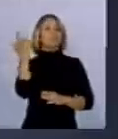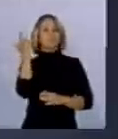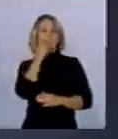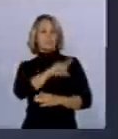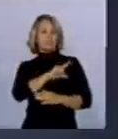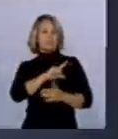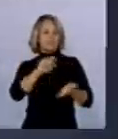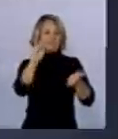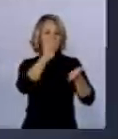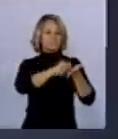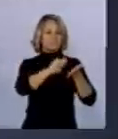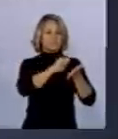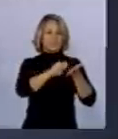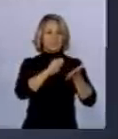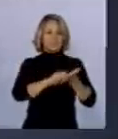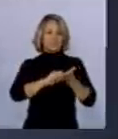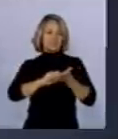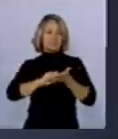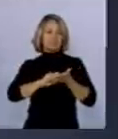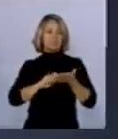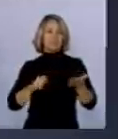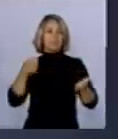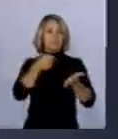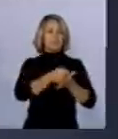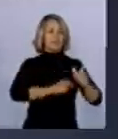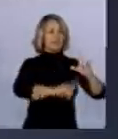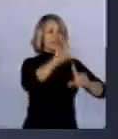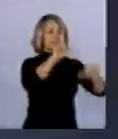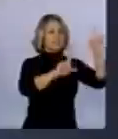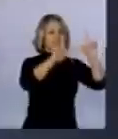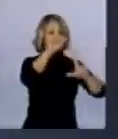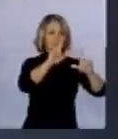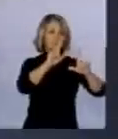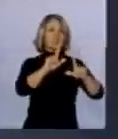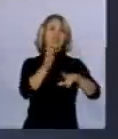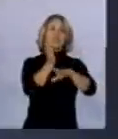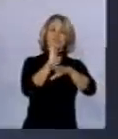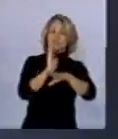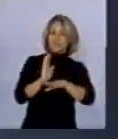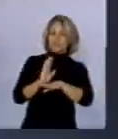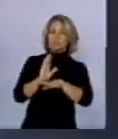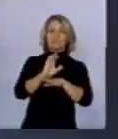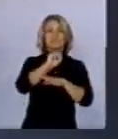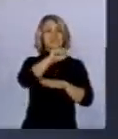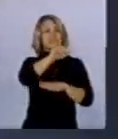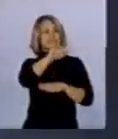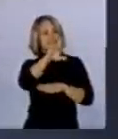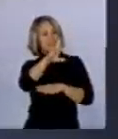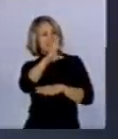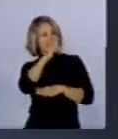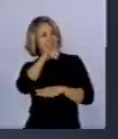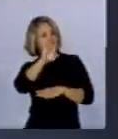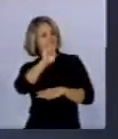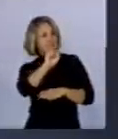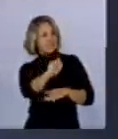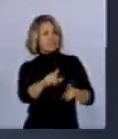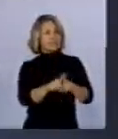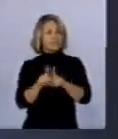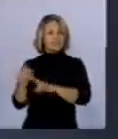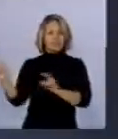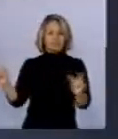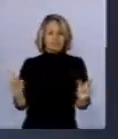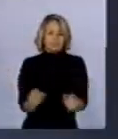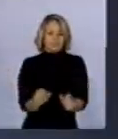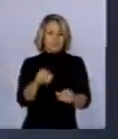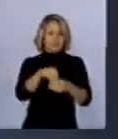dos serviços no entanto Ancine também entende que os filmes e seriados brasileiros ocupam um espaço mínimo das grades de